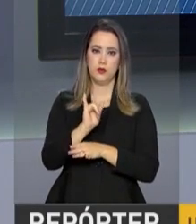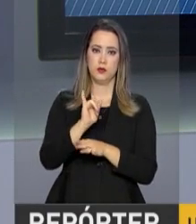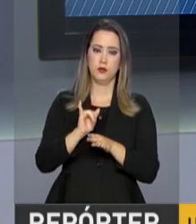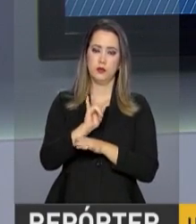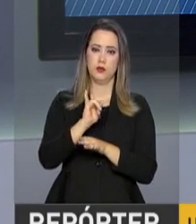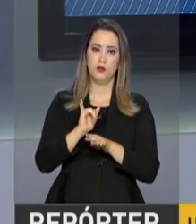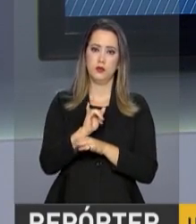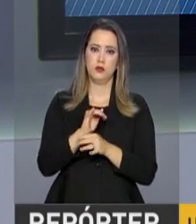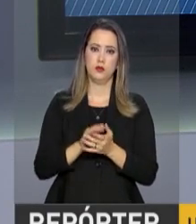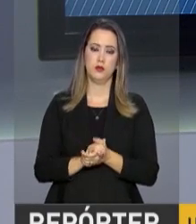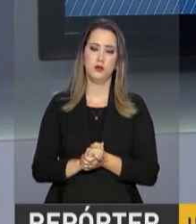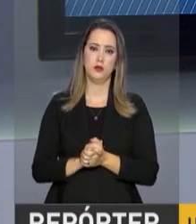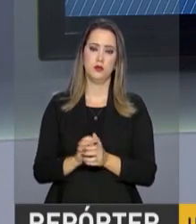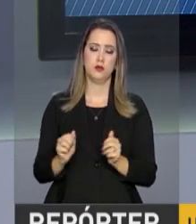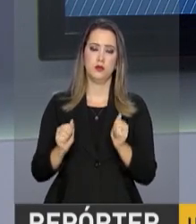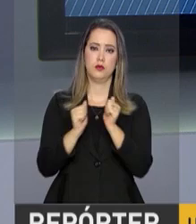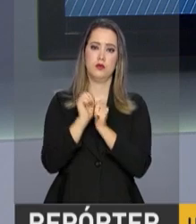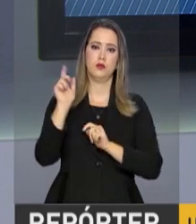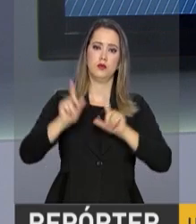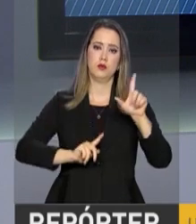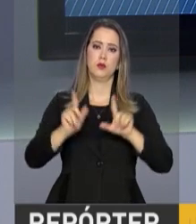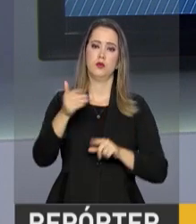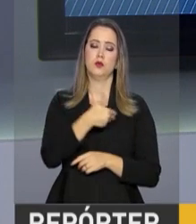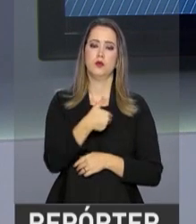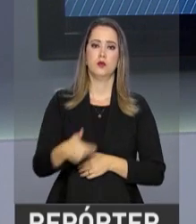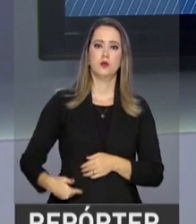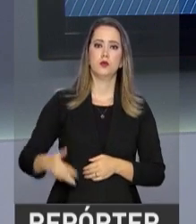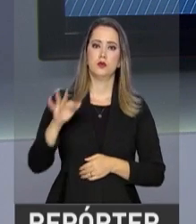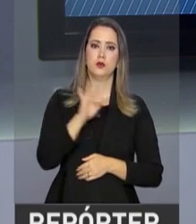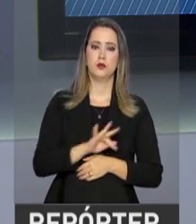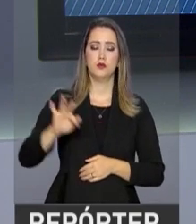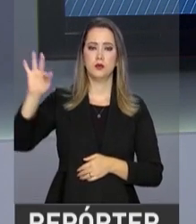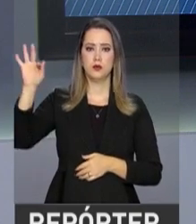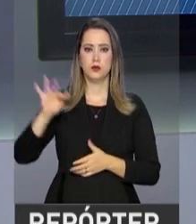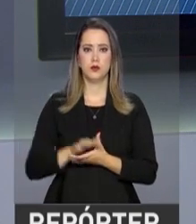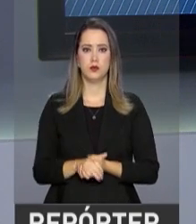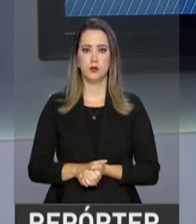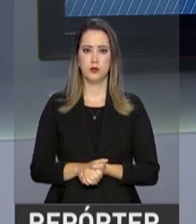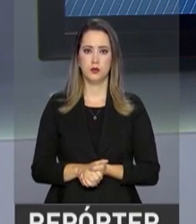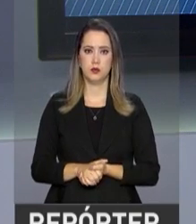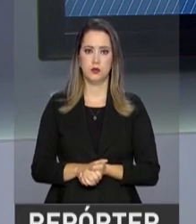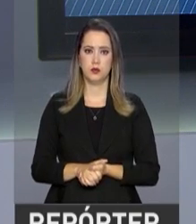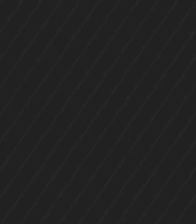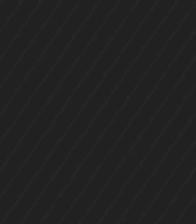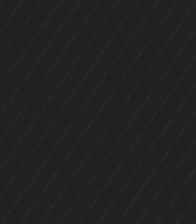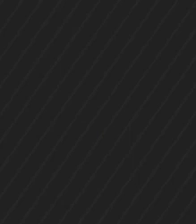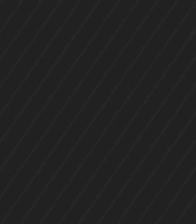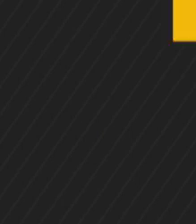as reportagens no youtube continue com a gente aqui na nbr a tv do governo federal